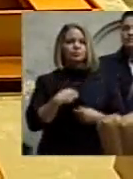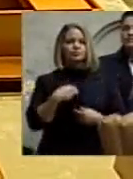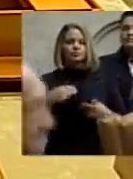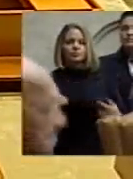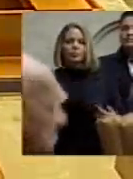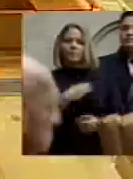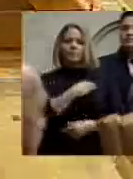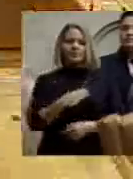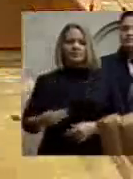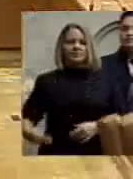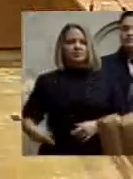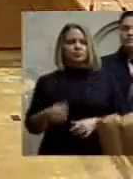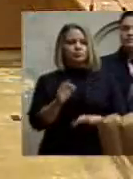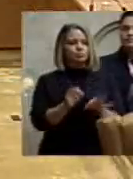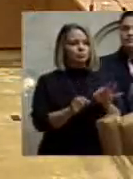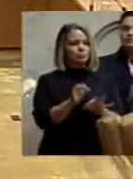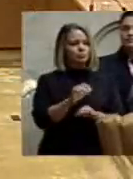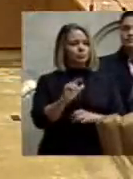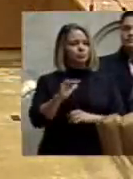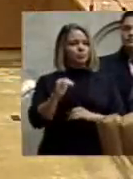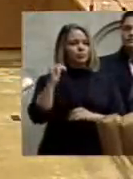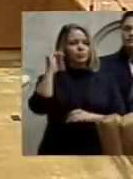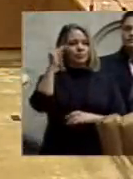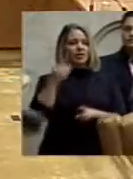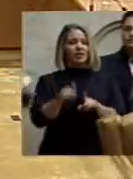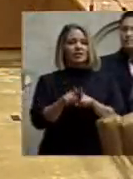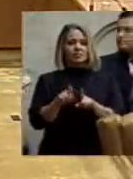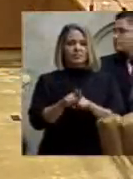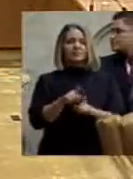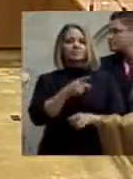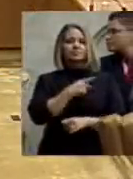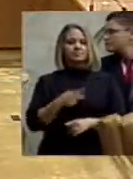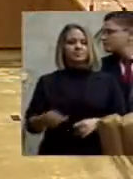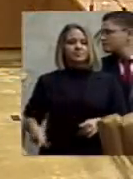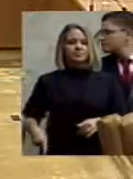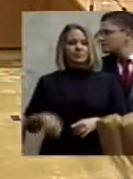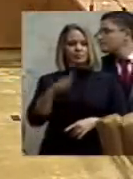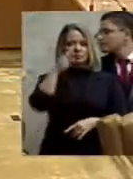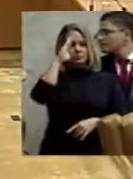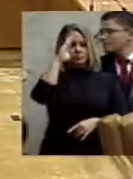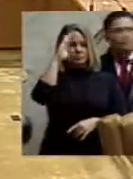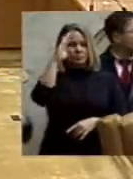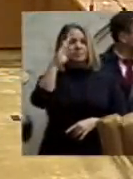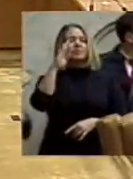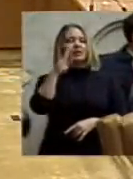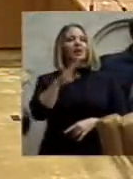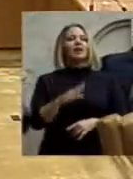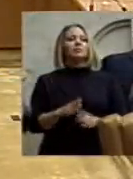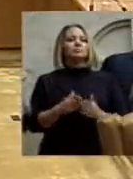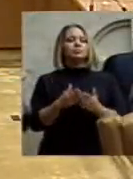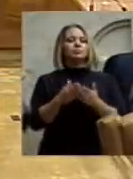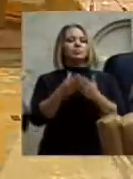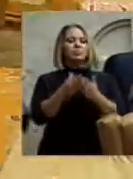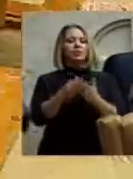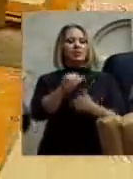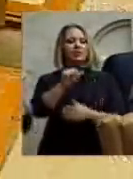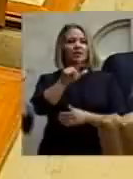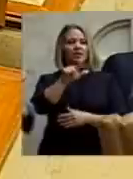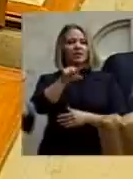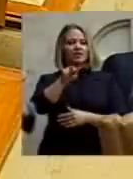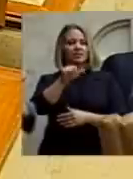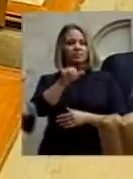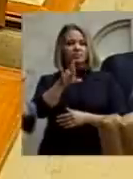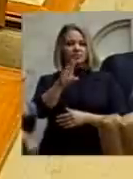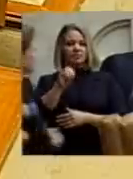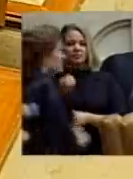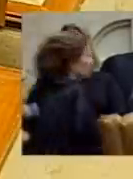tribunais superiores. Presidente do Superior Tribunal Militar, almirante de esquadra, Álvaro Luiz Pinto. Presidente